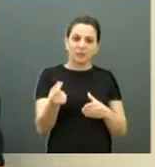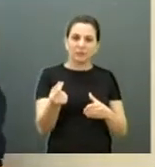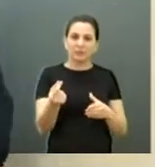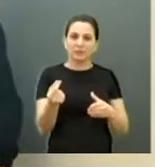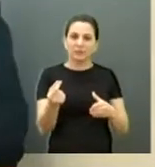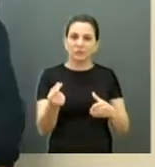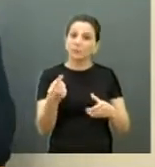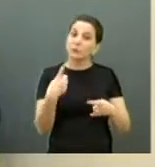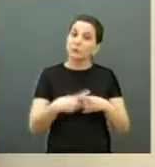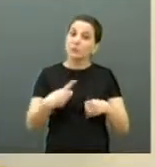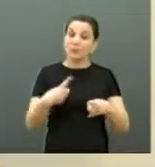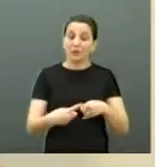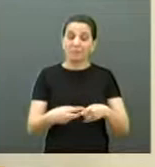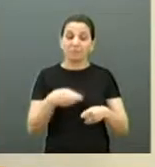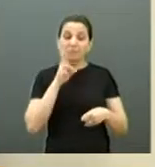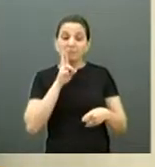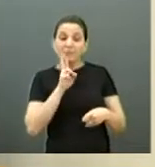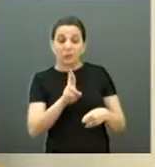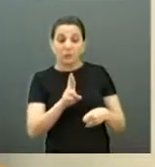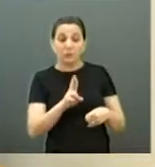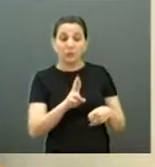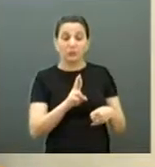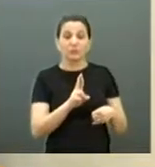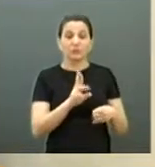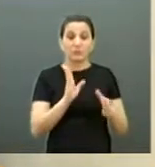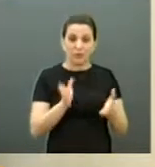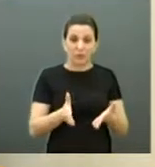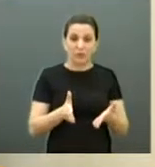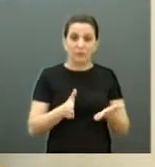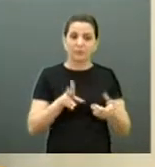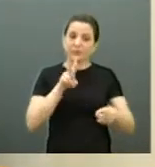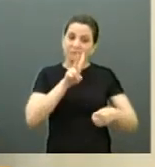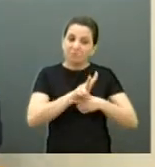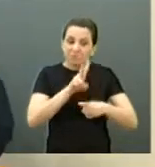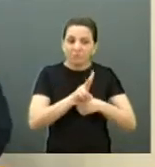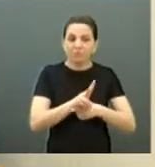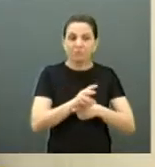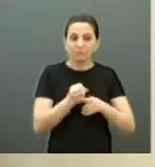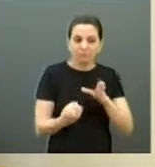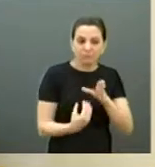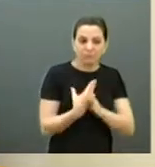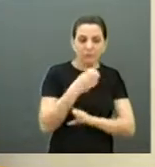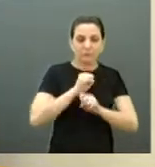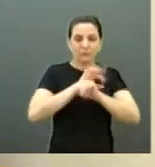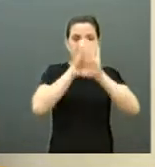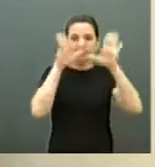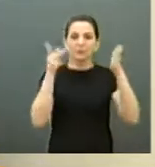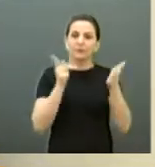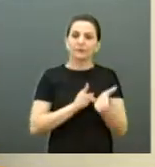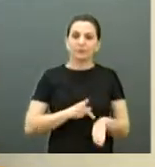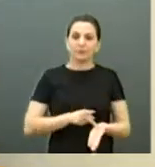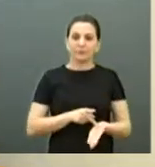vamos aguardar essa resposta que essa auditoria realmente seja instalada e nos esclareça